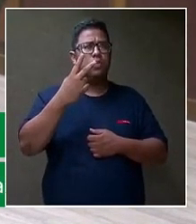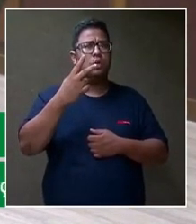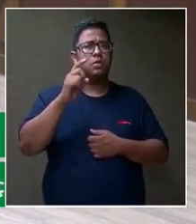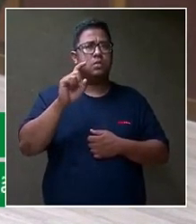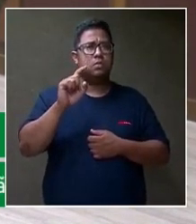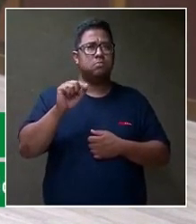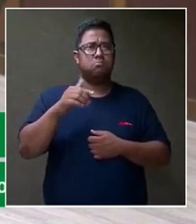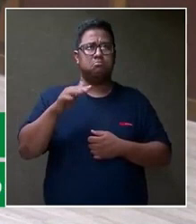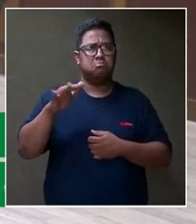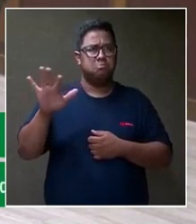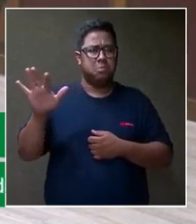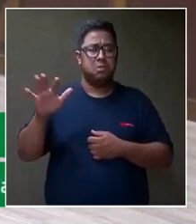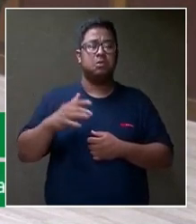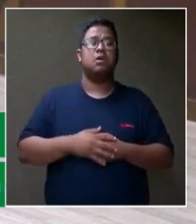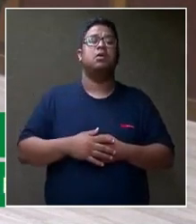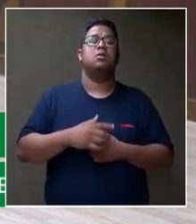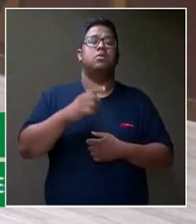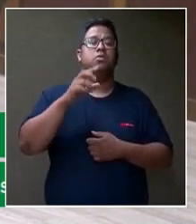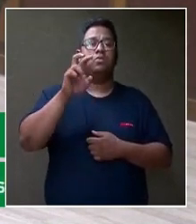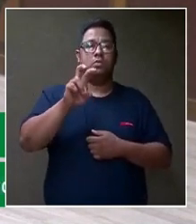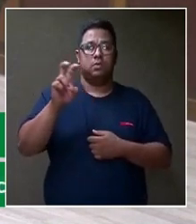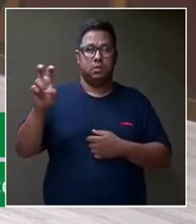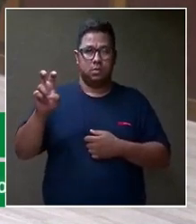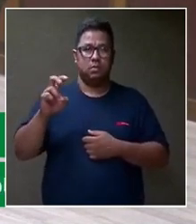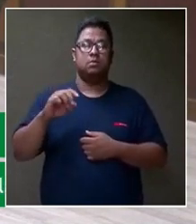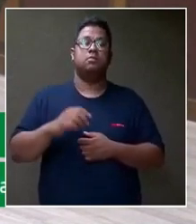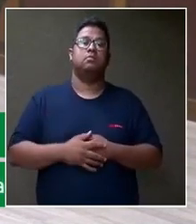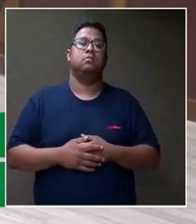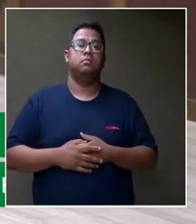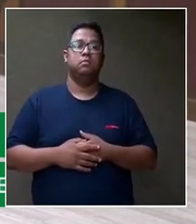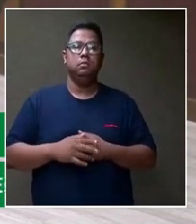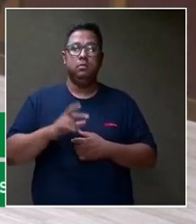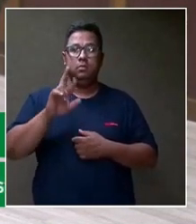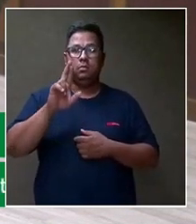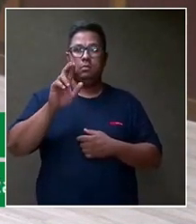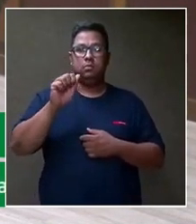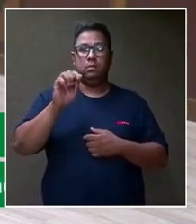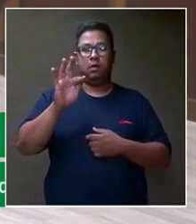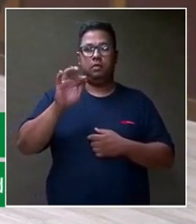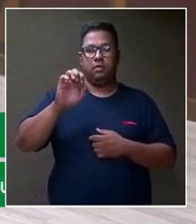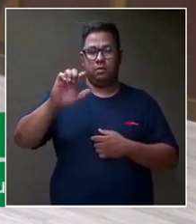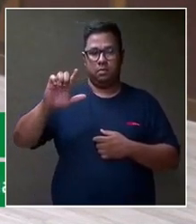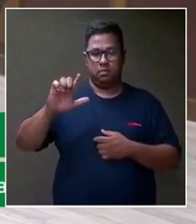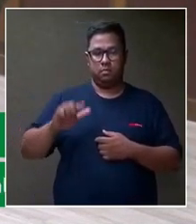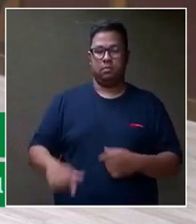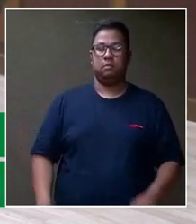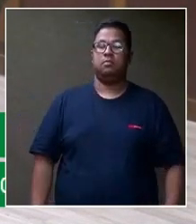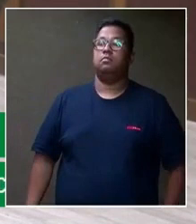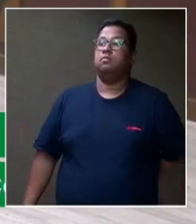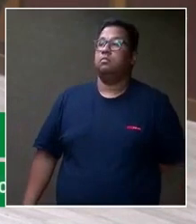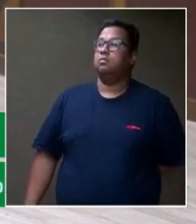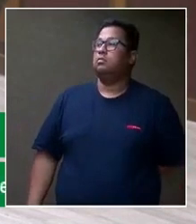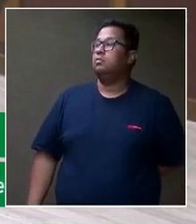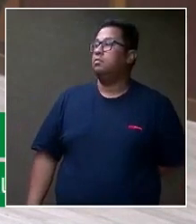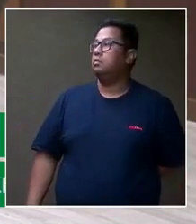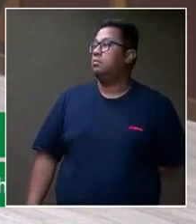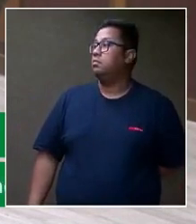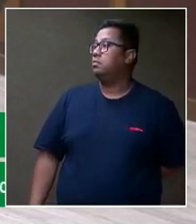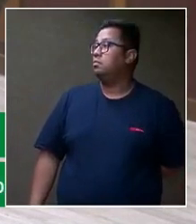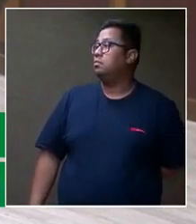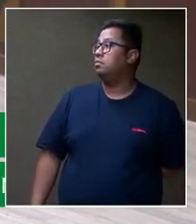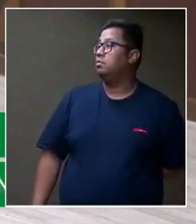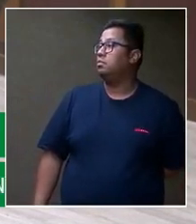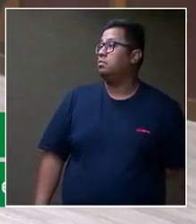2 e pouco, a última mensagem. Foi às 2h55 para o Rafael. Eu não me lembrava disso.